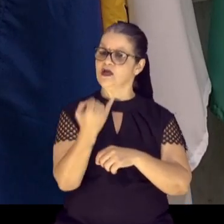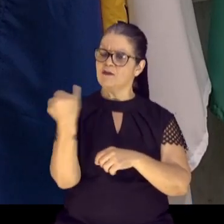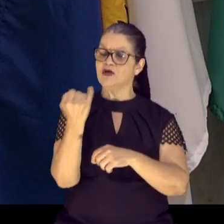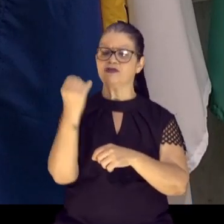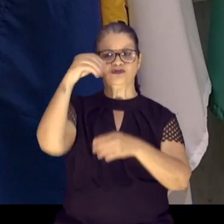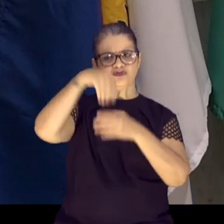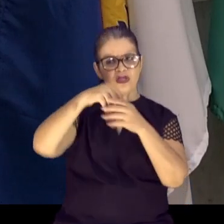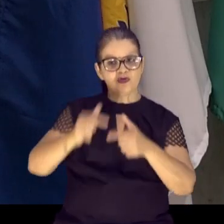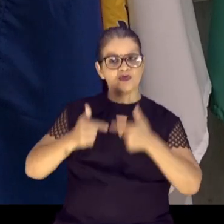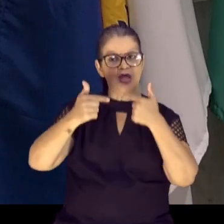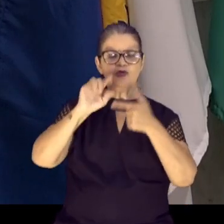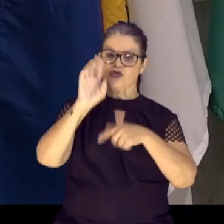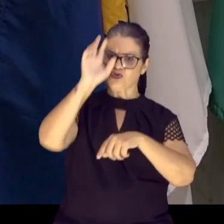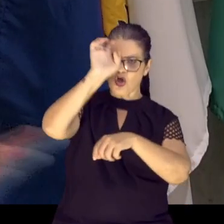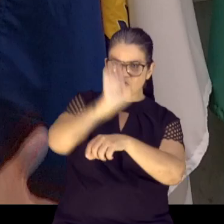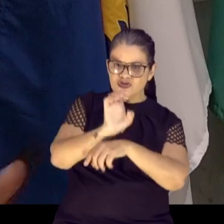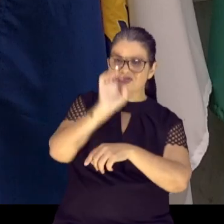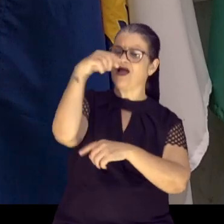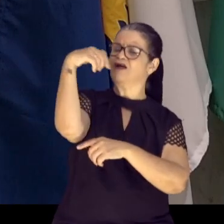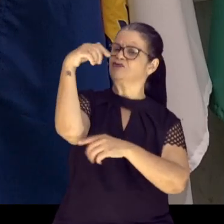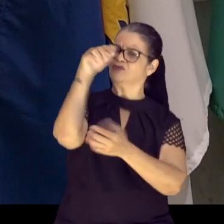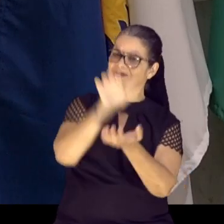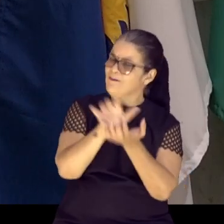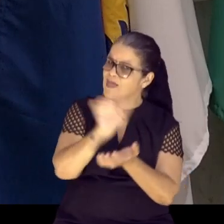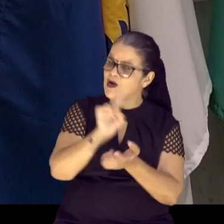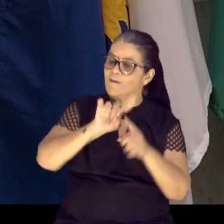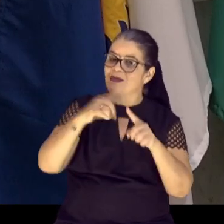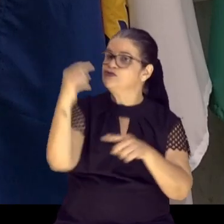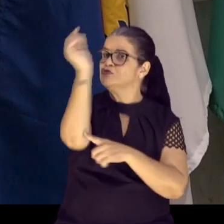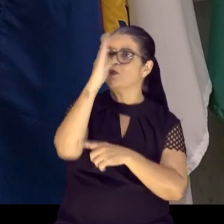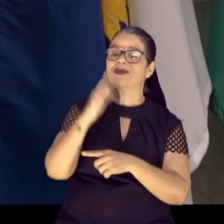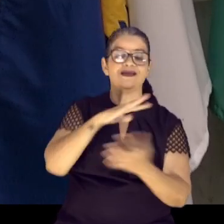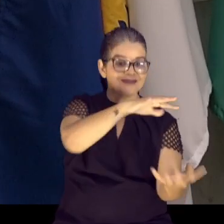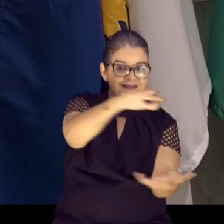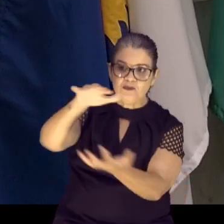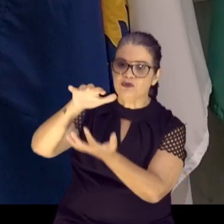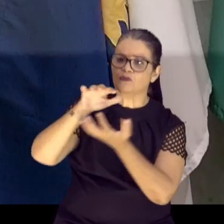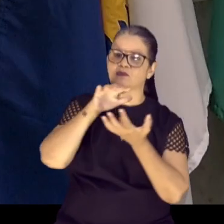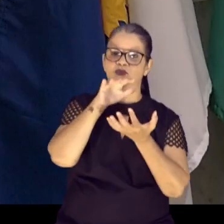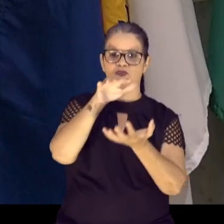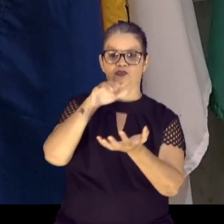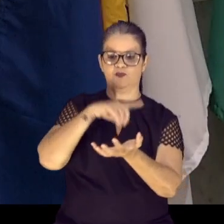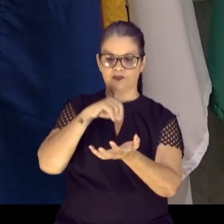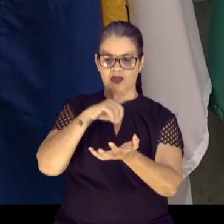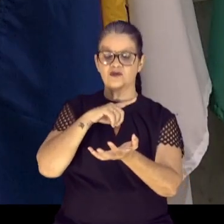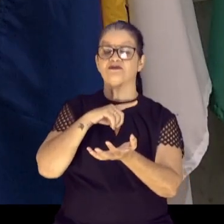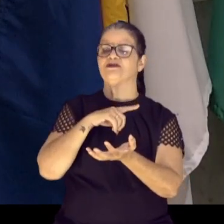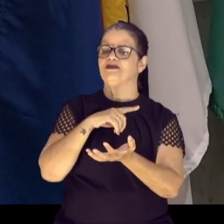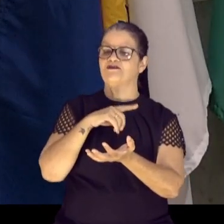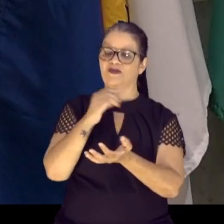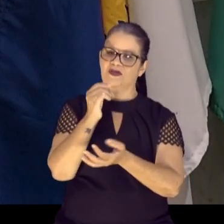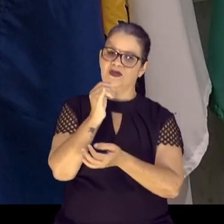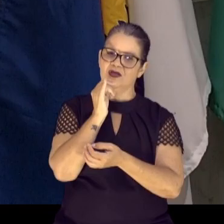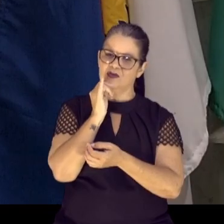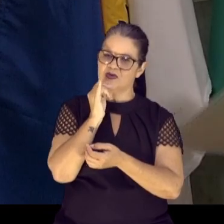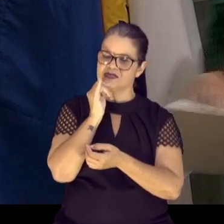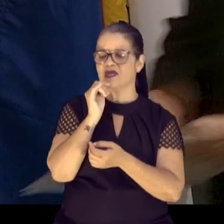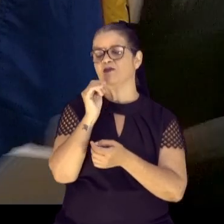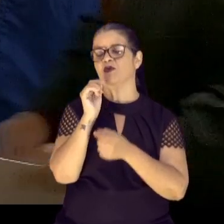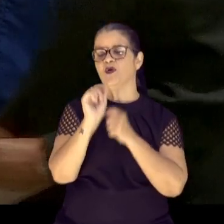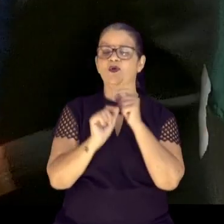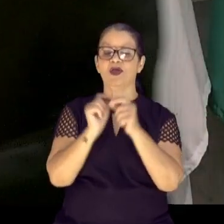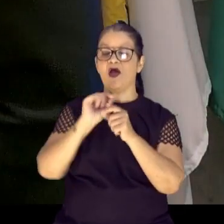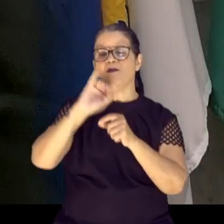não só aqui no estado de Pernambuco, mas do Brasil e do mundo. E eu tive um grande exemplo de que